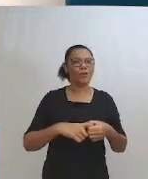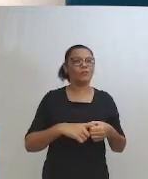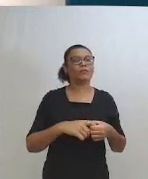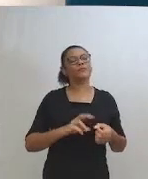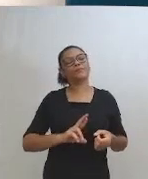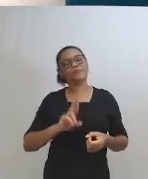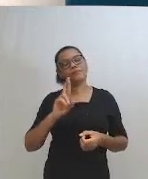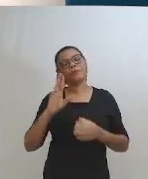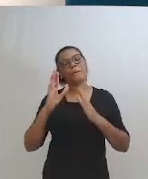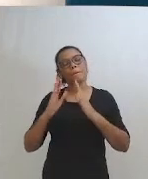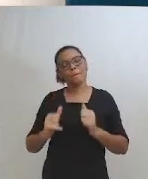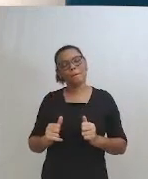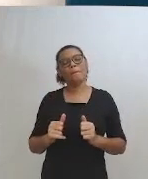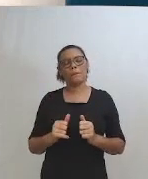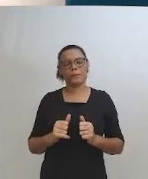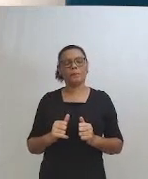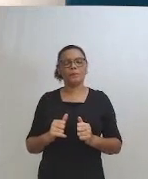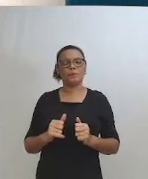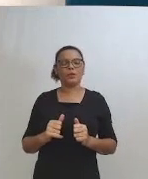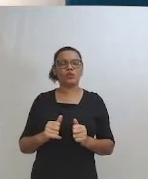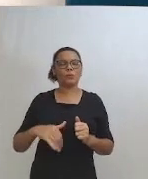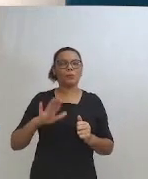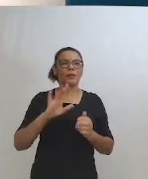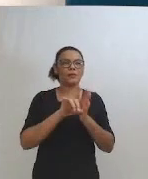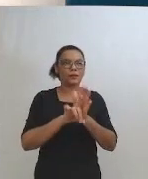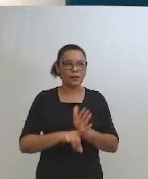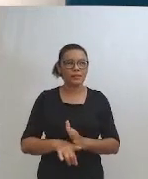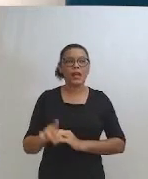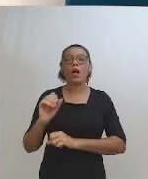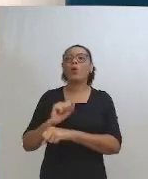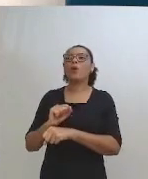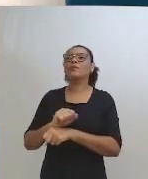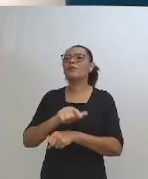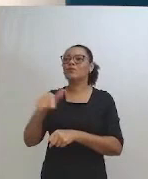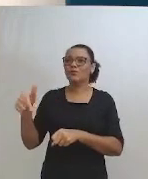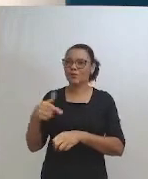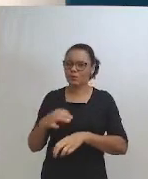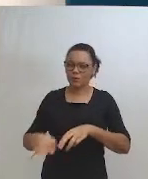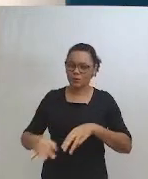ministro Rogério Schietti, aguardando os demais.